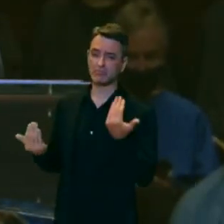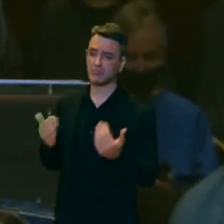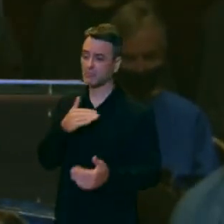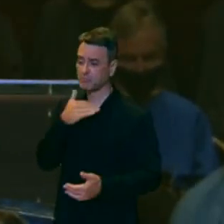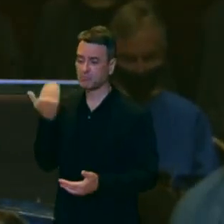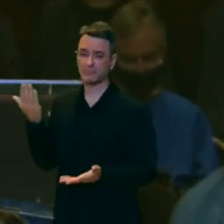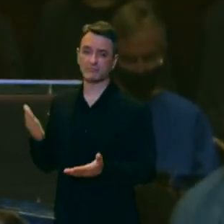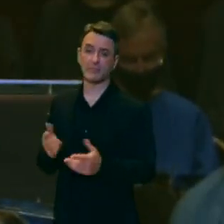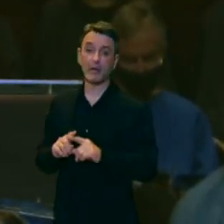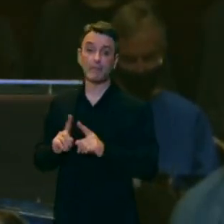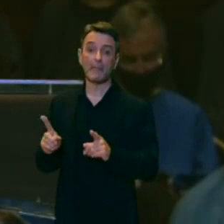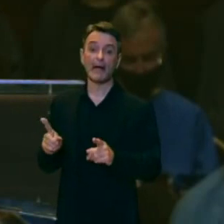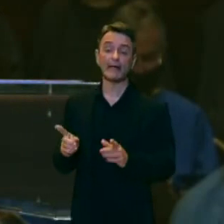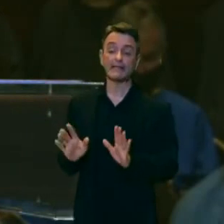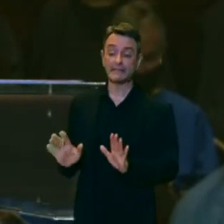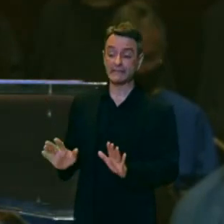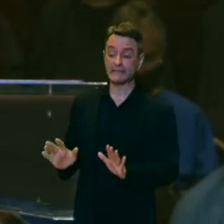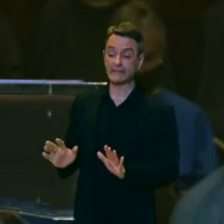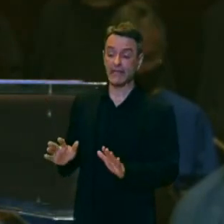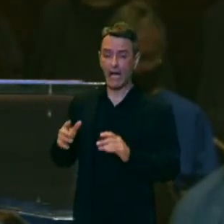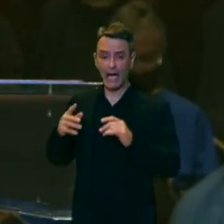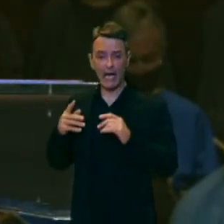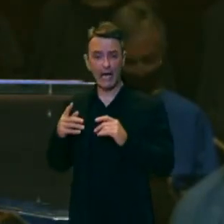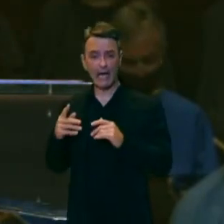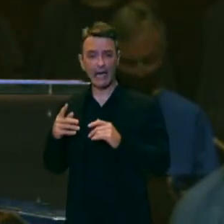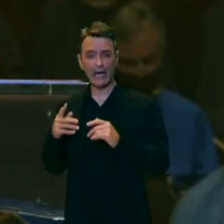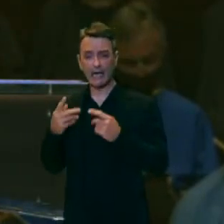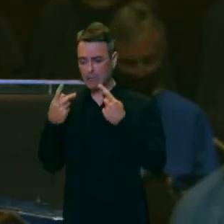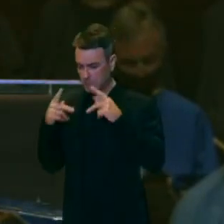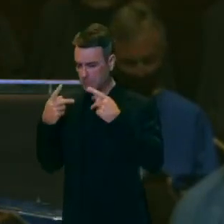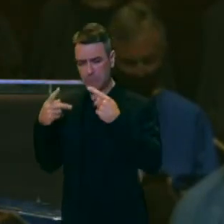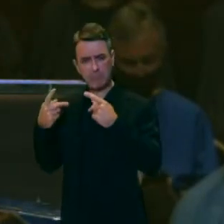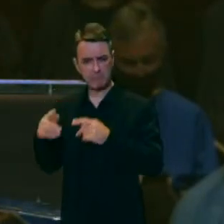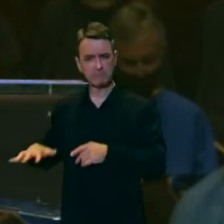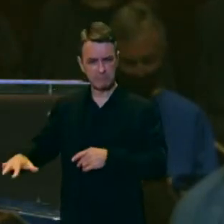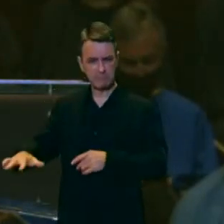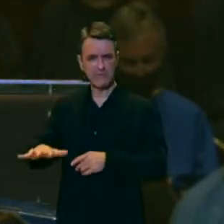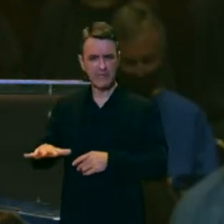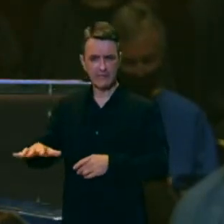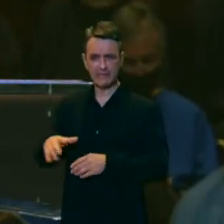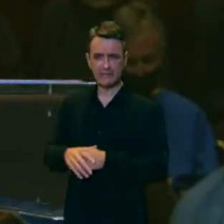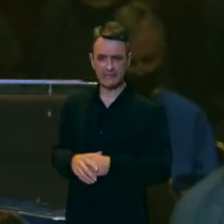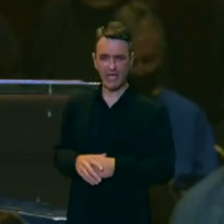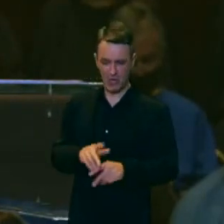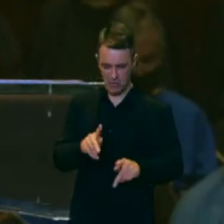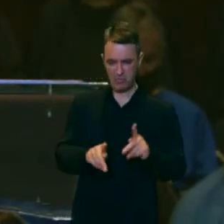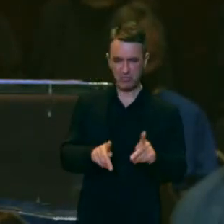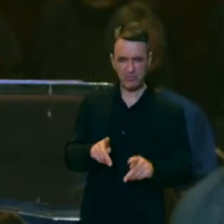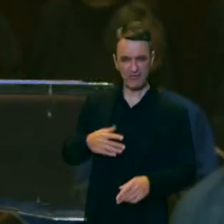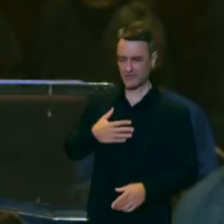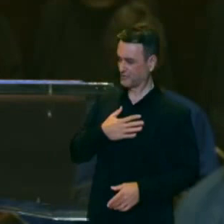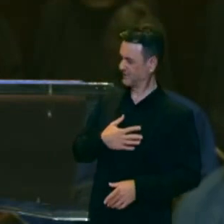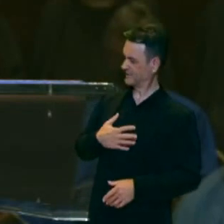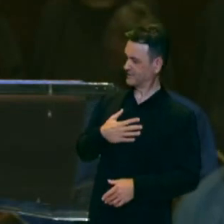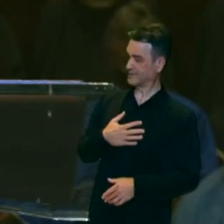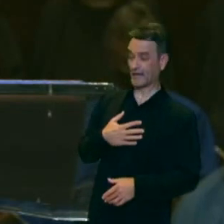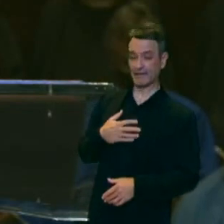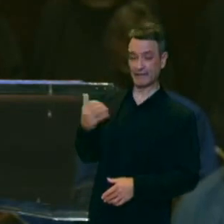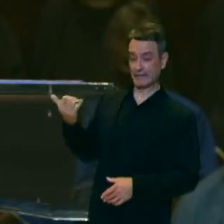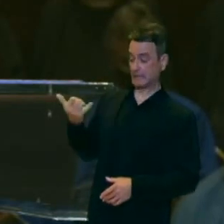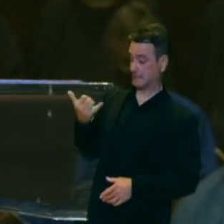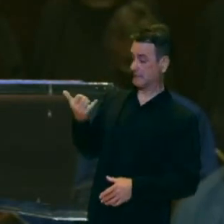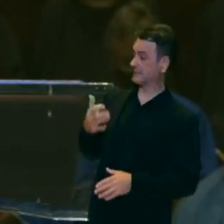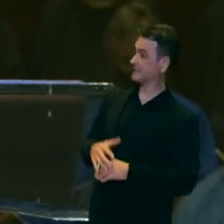a mensagem deles era tão agradável ao ouvido, que eles não